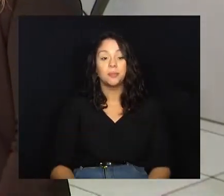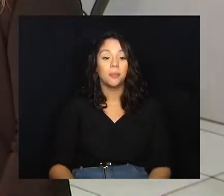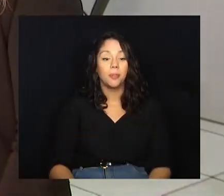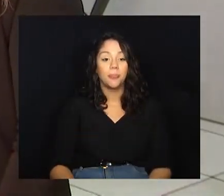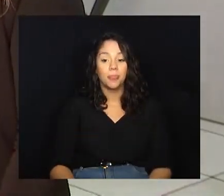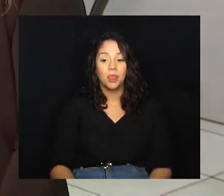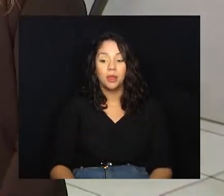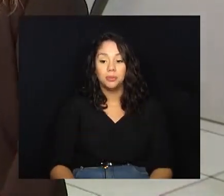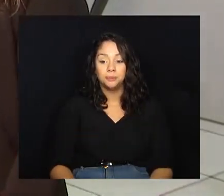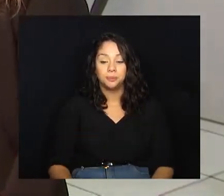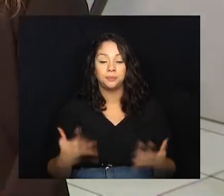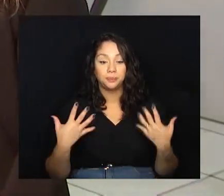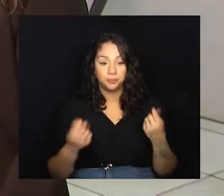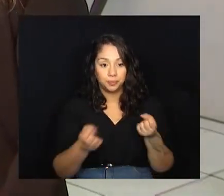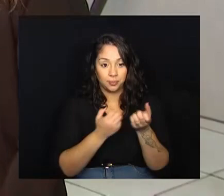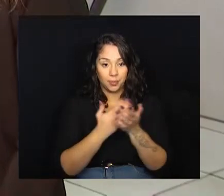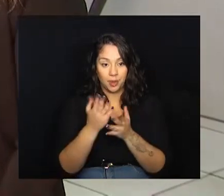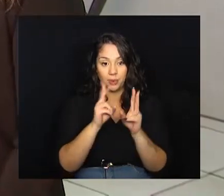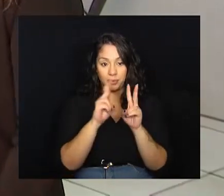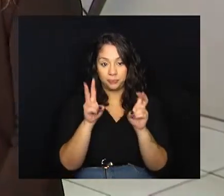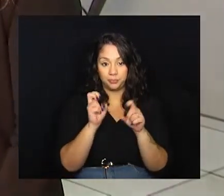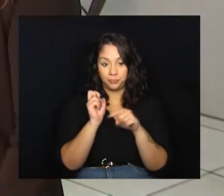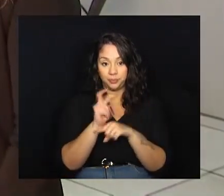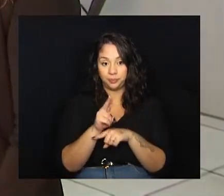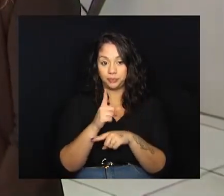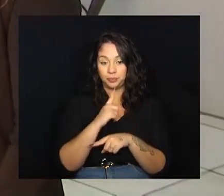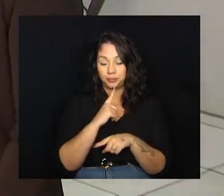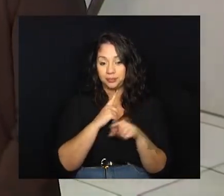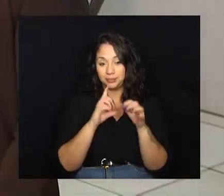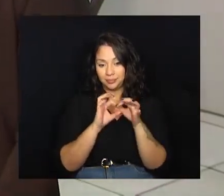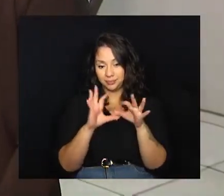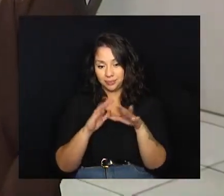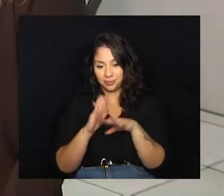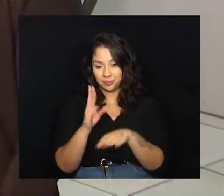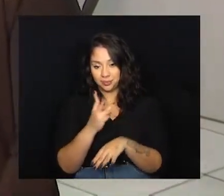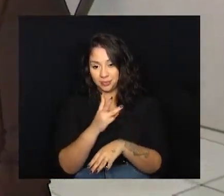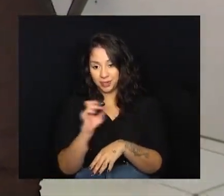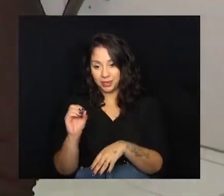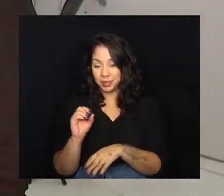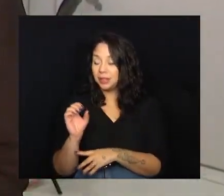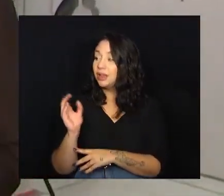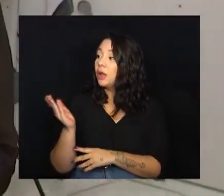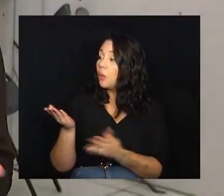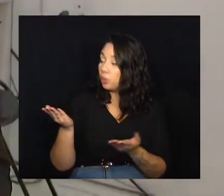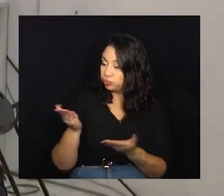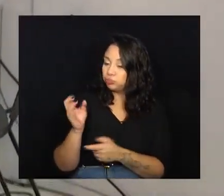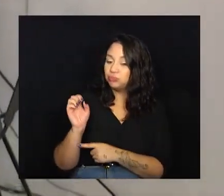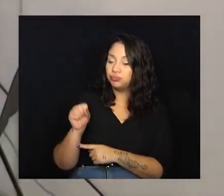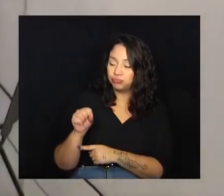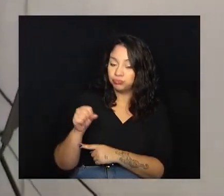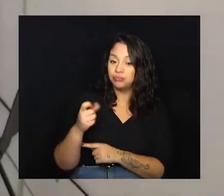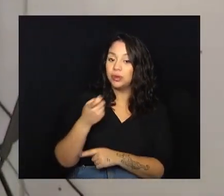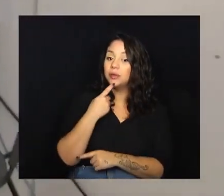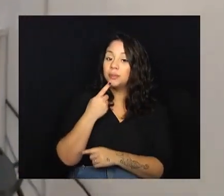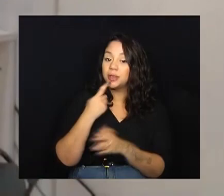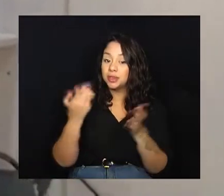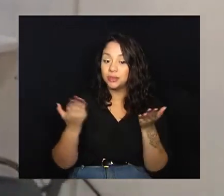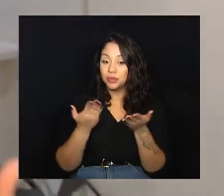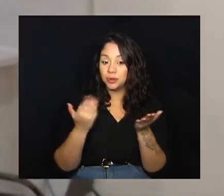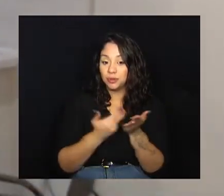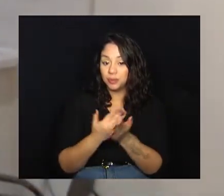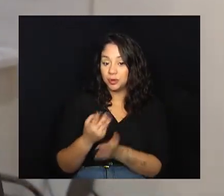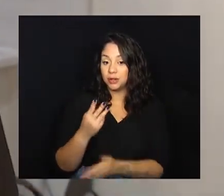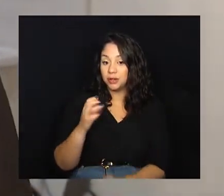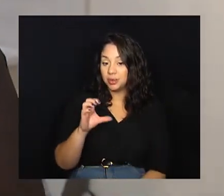falando sobre as vagas que estão disponíveis são mais de 300 é isso é isso mesmo Olha Campinas iniciou hoje né você parte